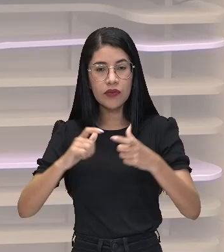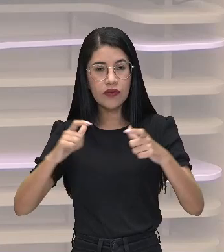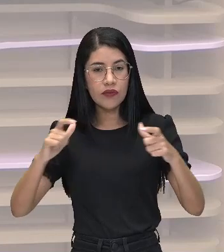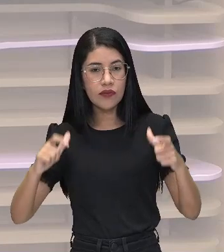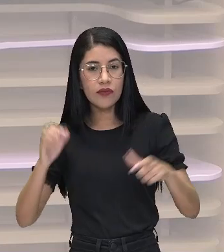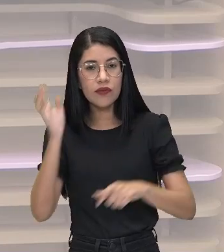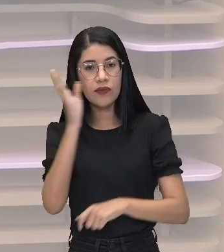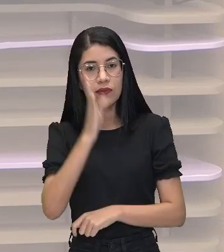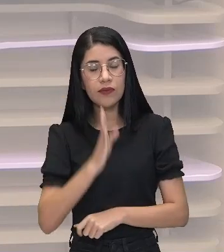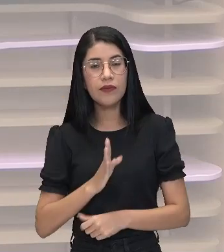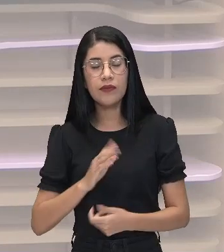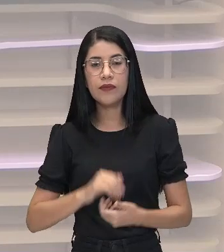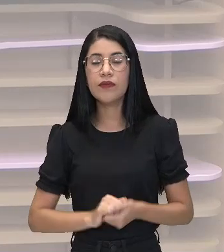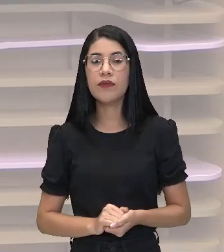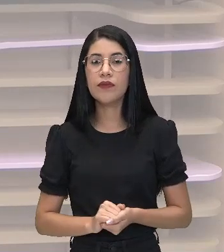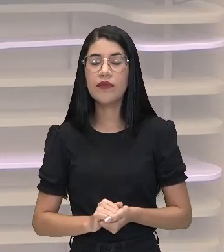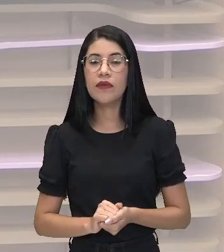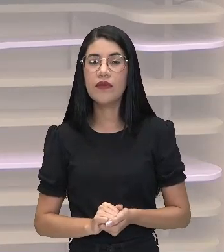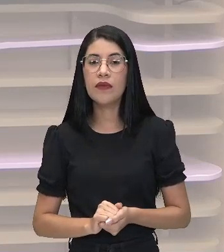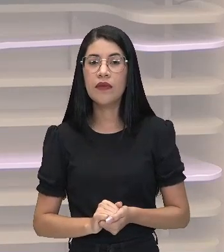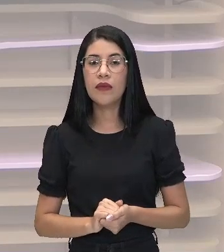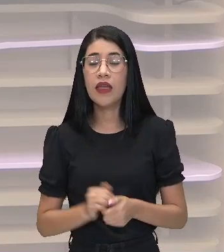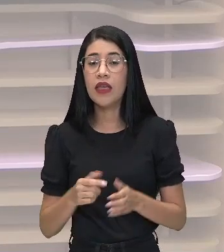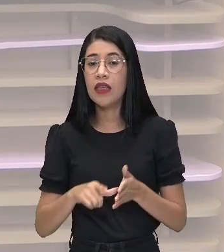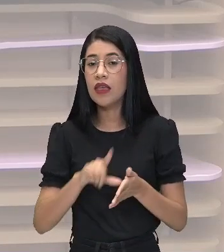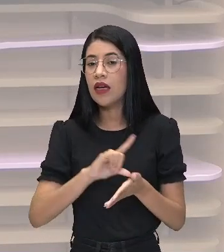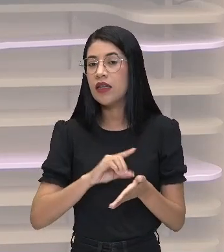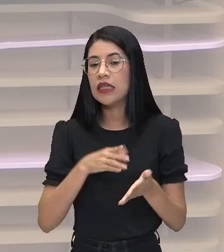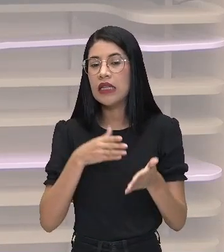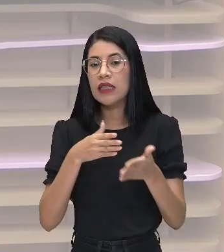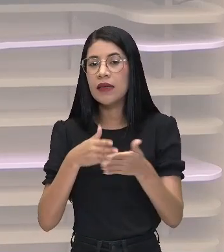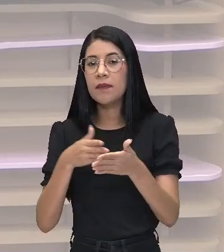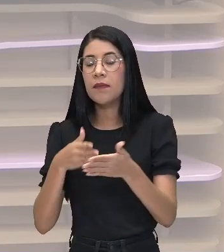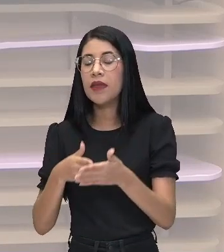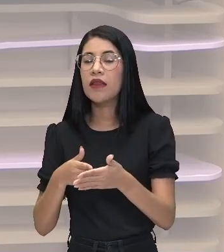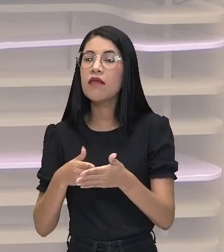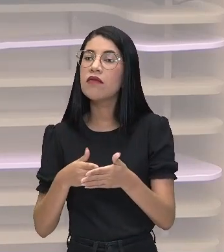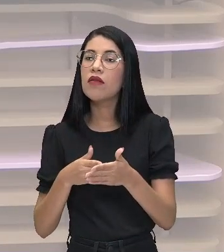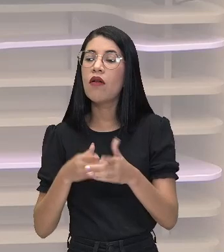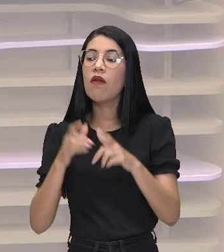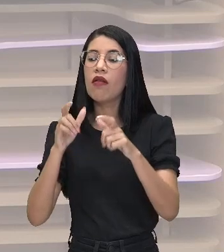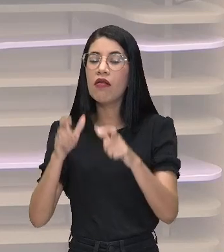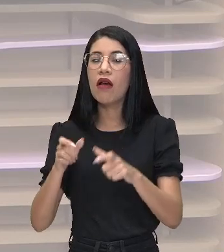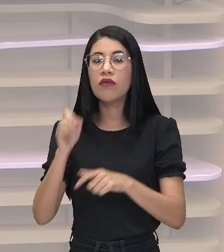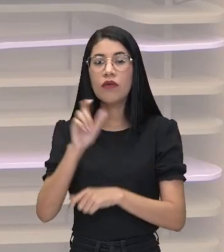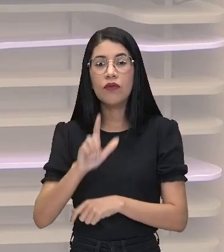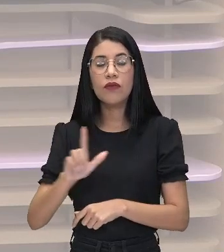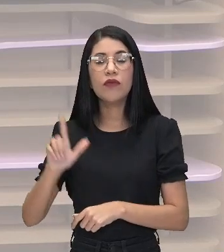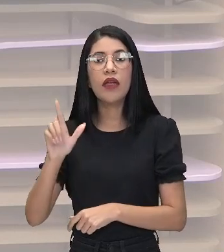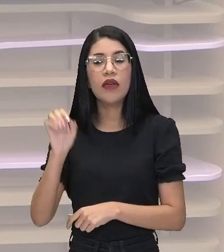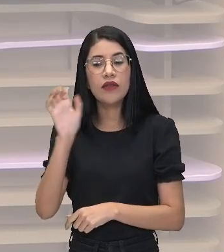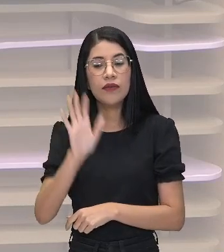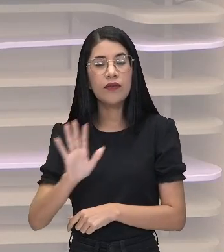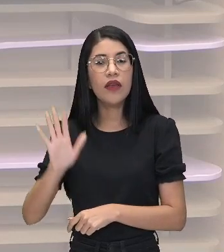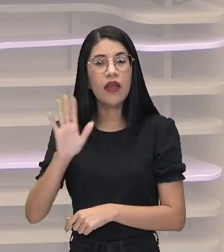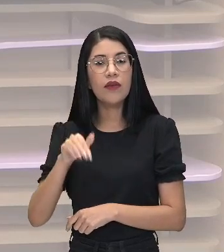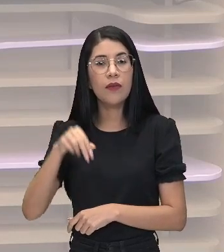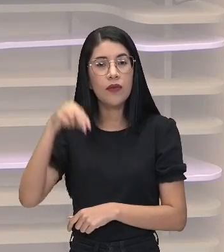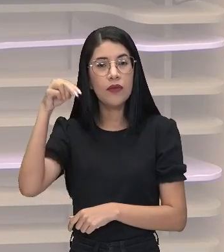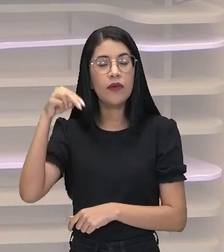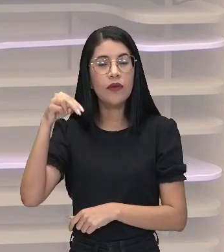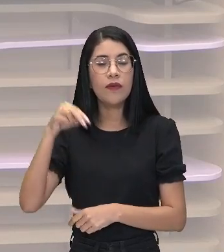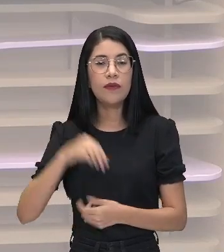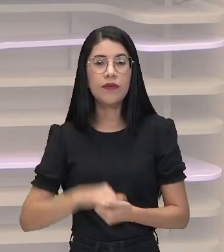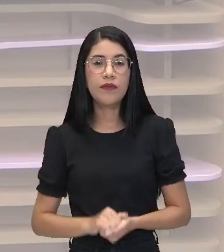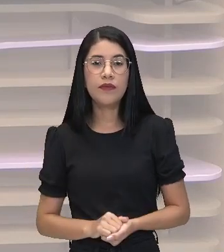território brasileiro, né? Que até então estava limitado àquela parte leste do território, né? Onde estavam ali